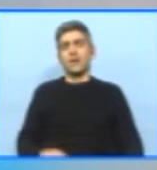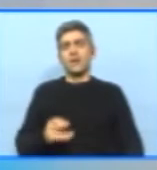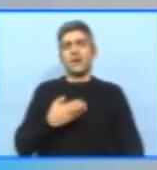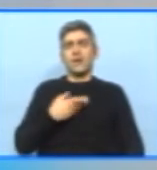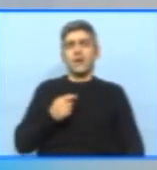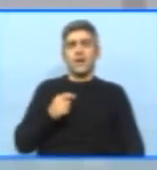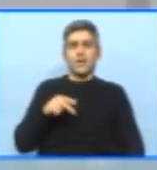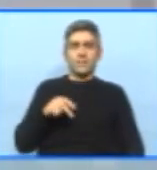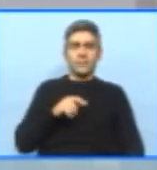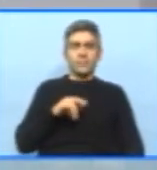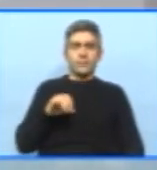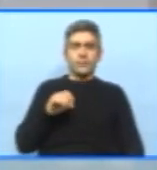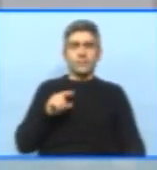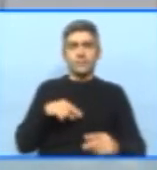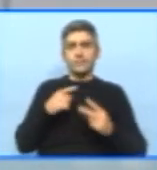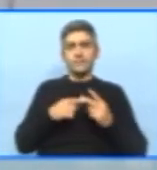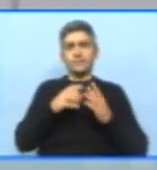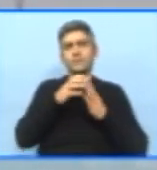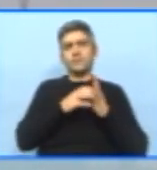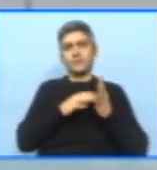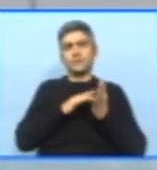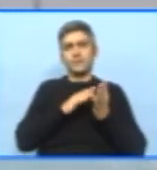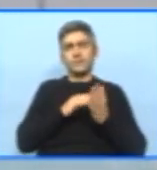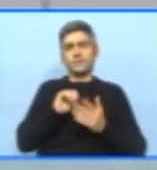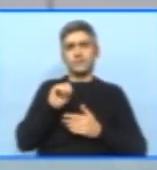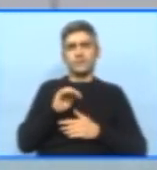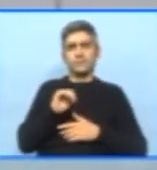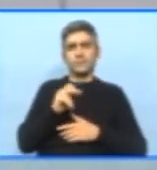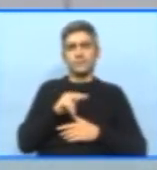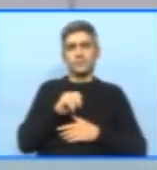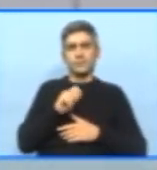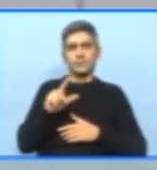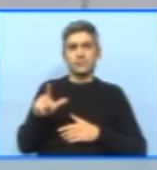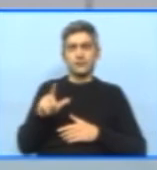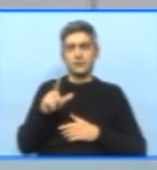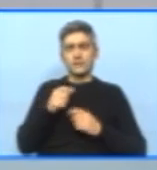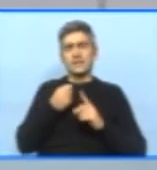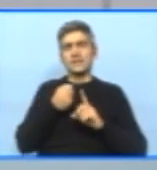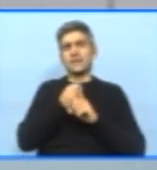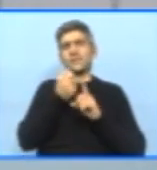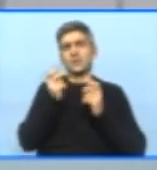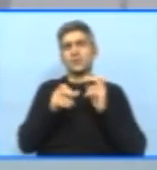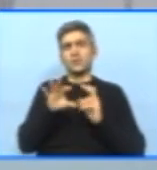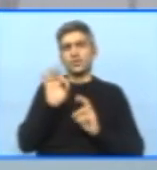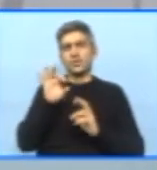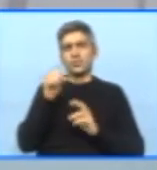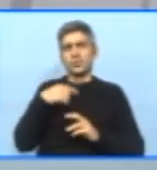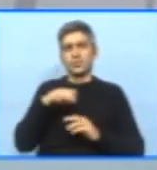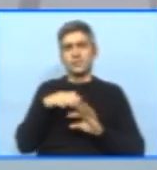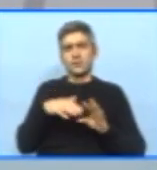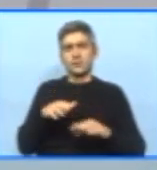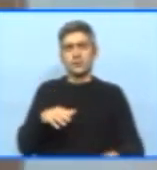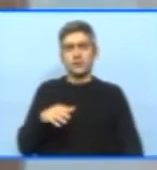texto aqui do livro de Samuel, enfim, que desafios nos coloca diante das escolhas que fazemos? É